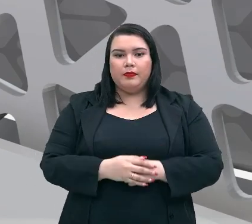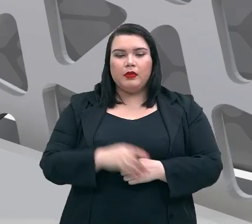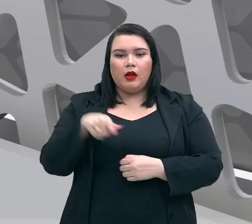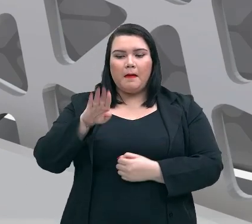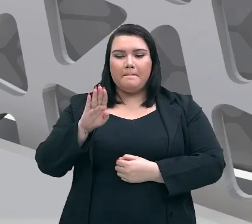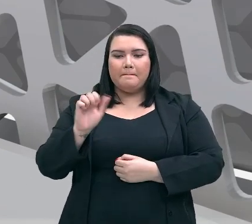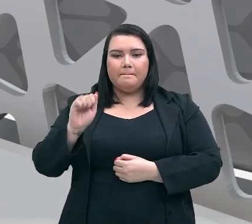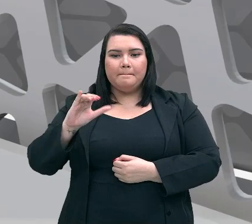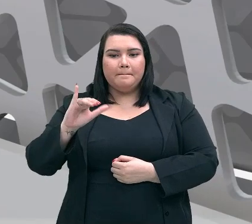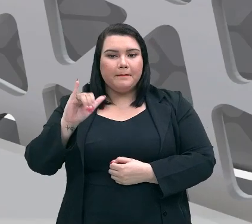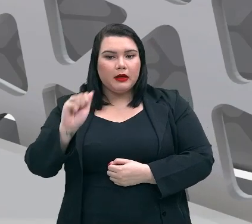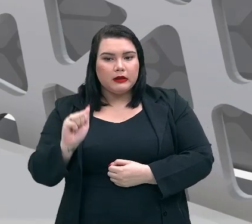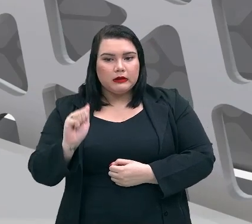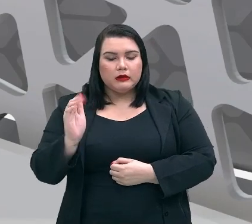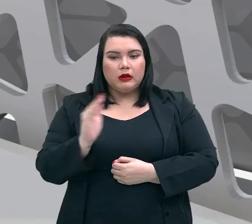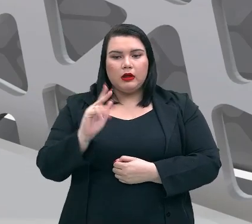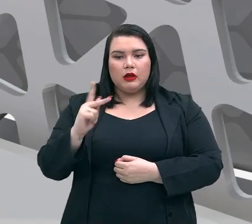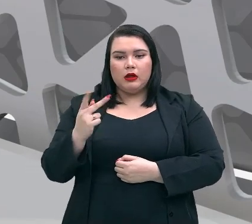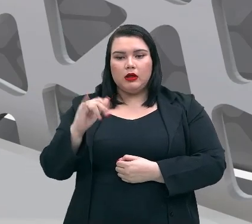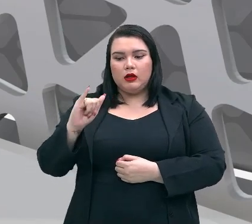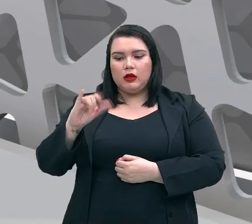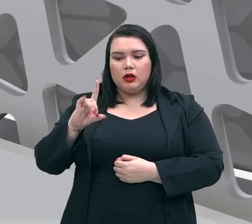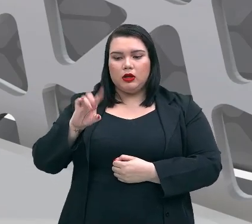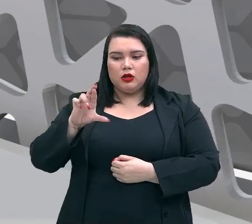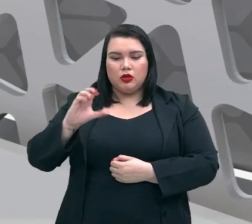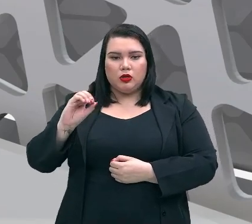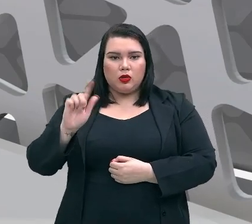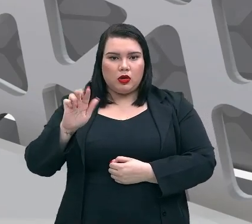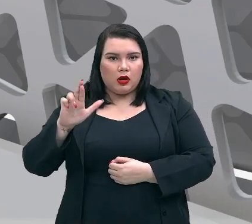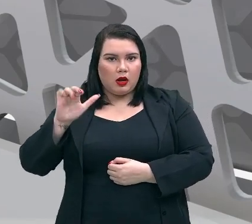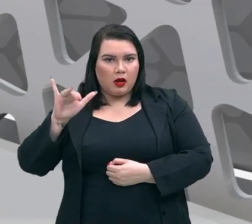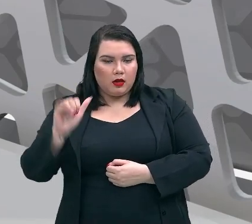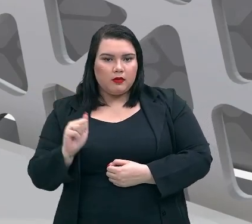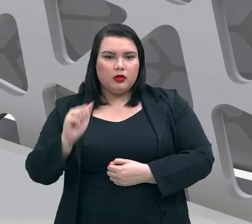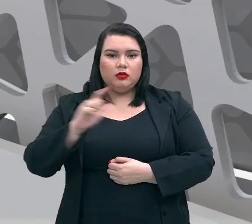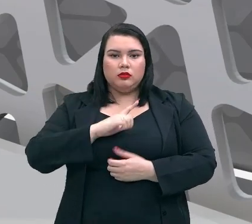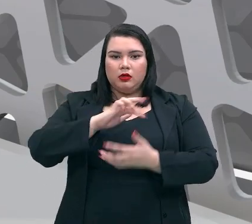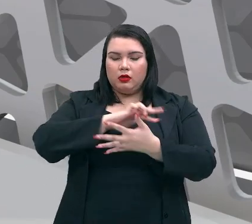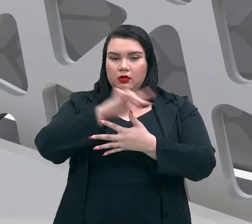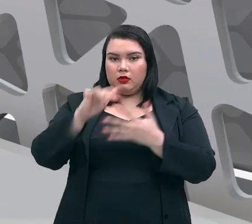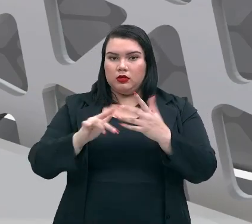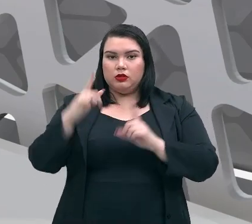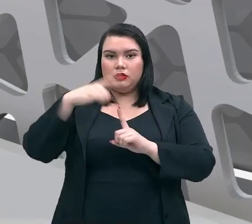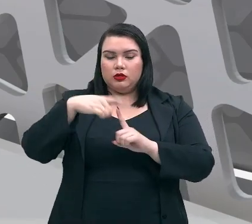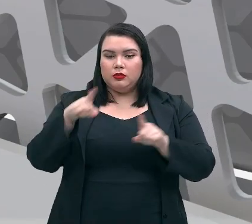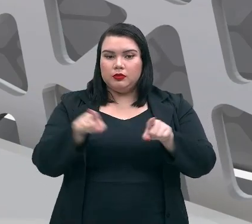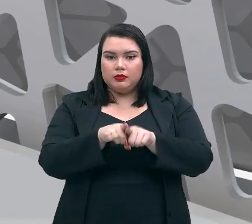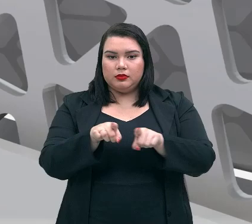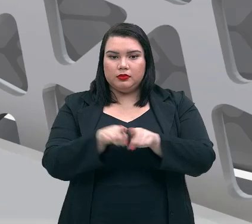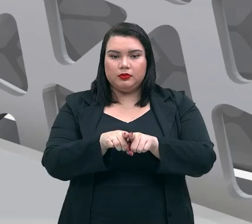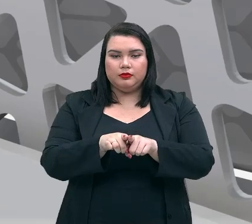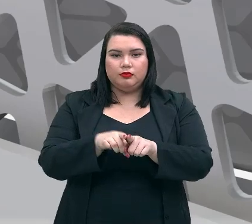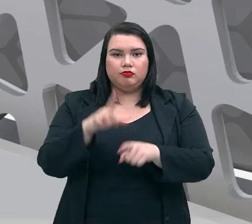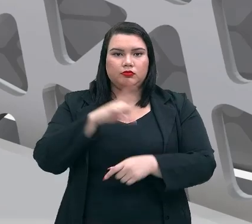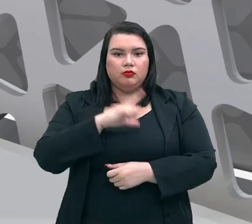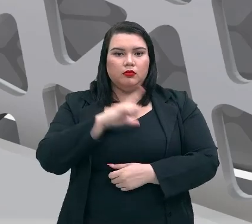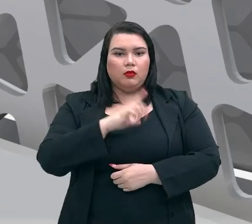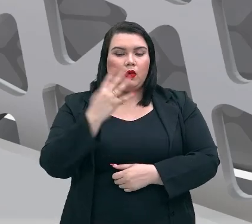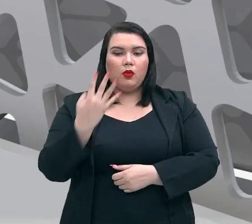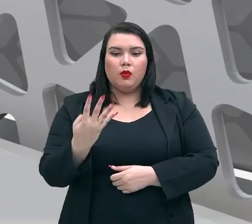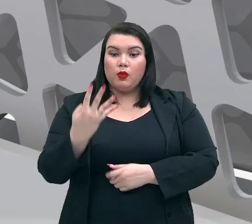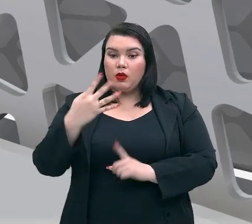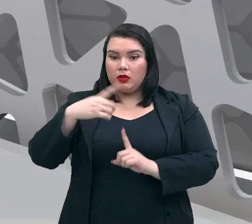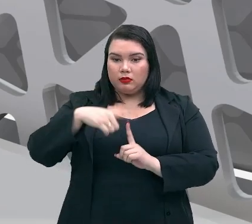bacias hidrográficas, gente, elas também vão ser classificadas. Vamos ter diferentes tipos de rios. Temos 4